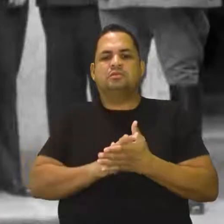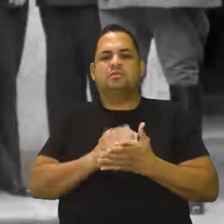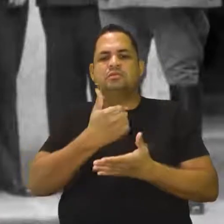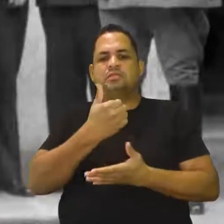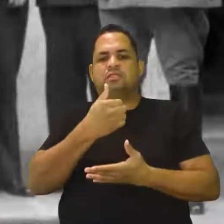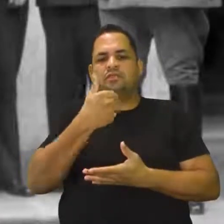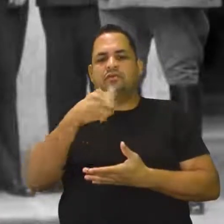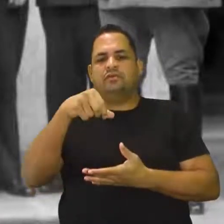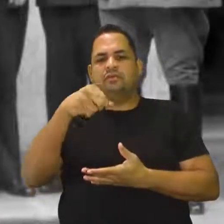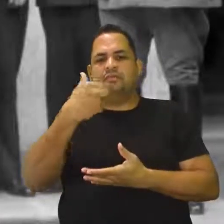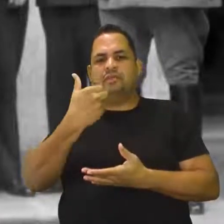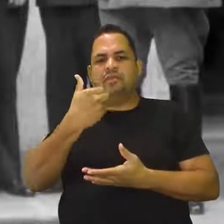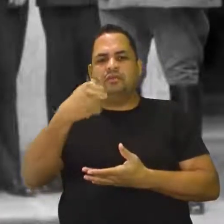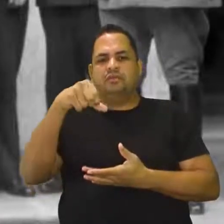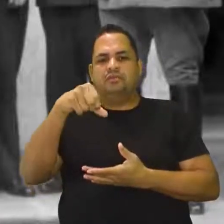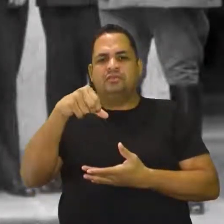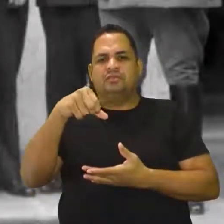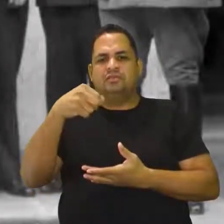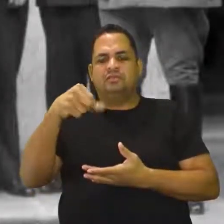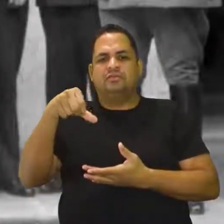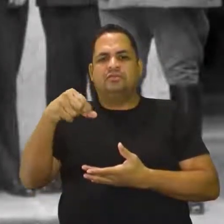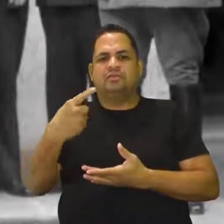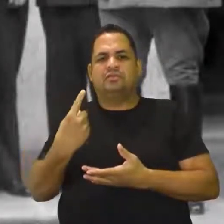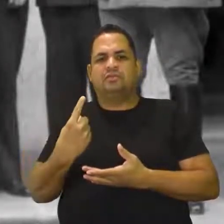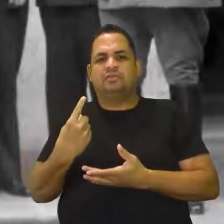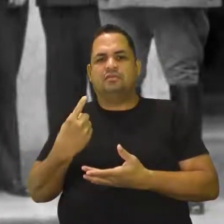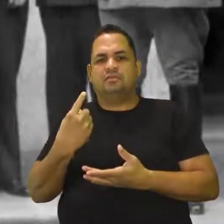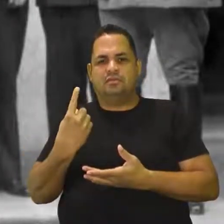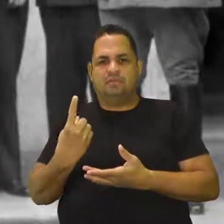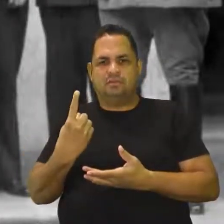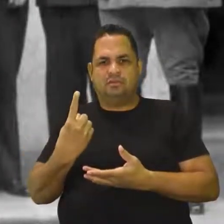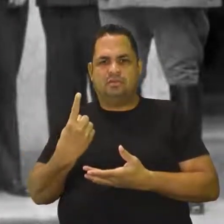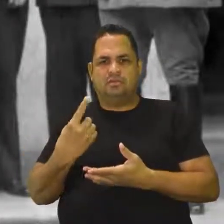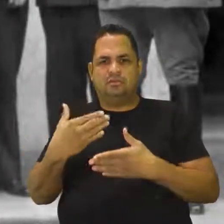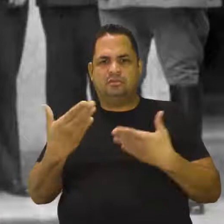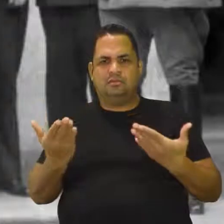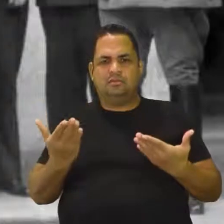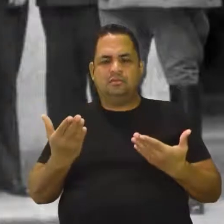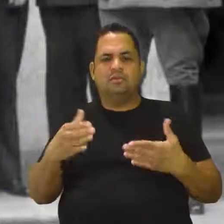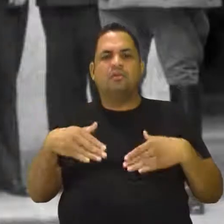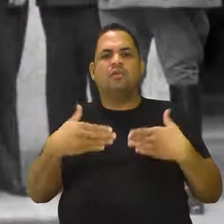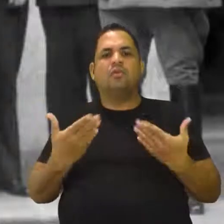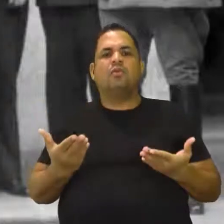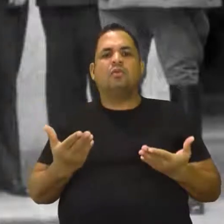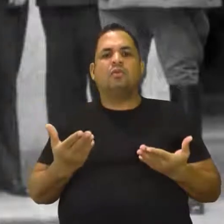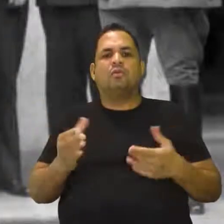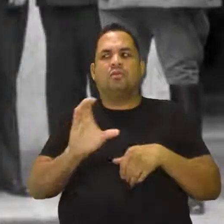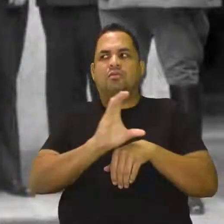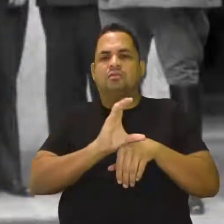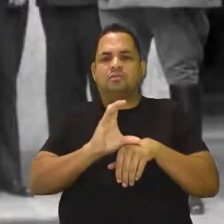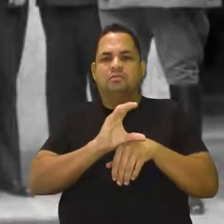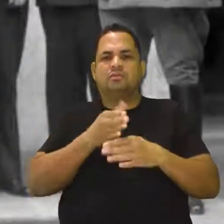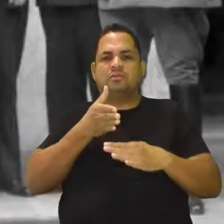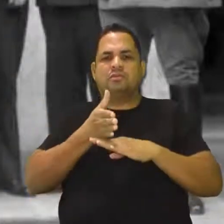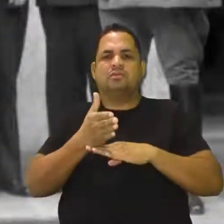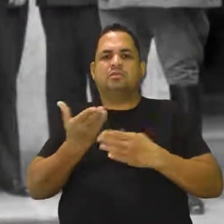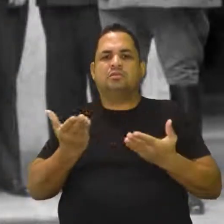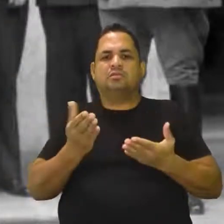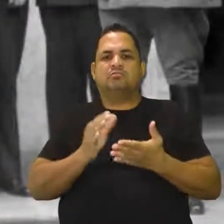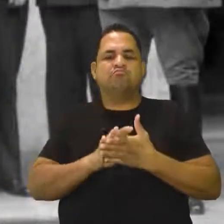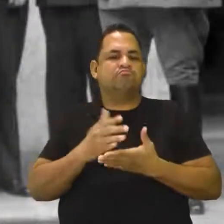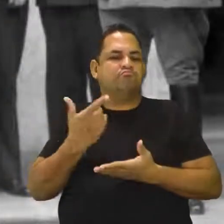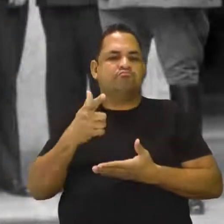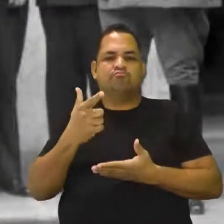de 1991. Sabe que Constituição vai ficar em vigor nesse momento?